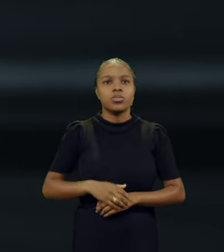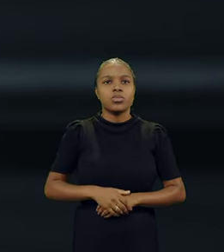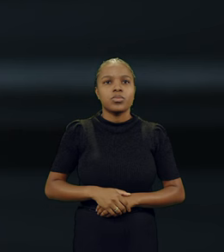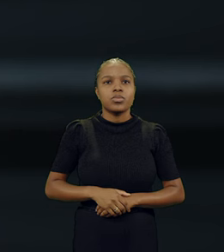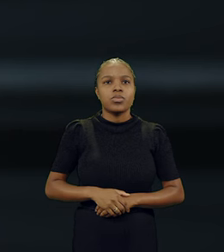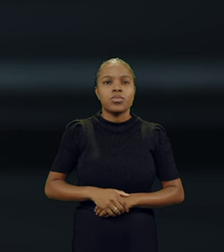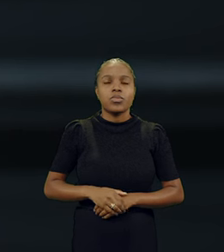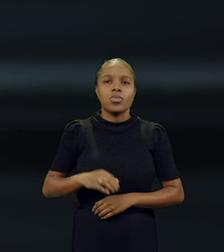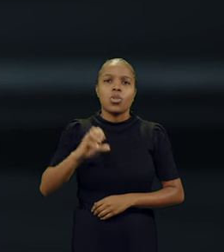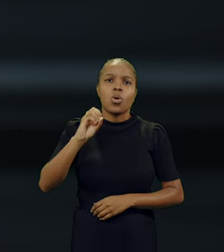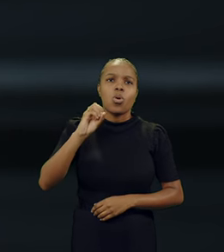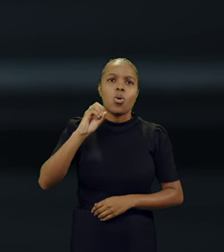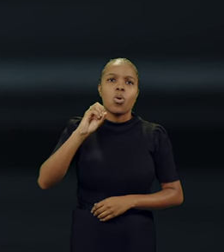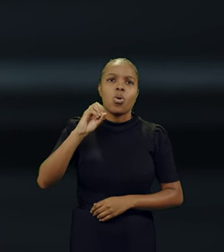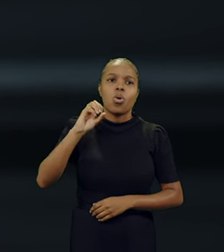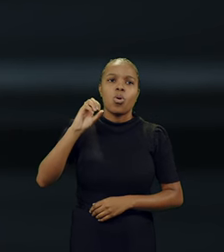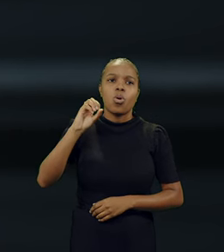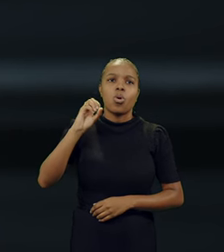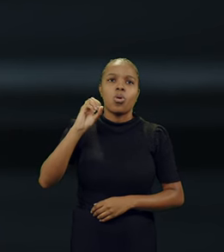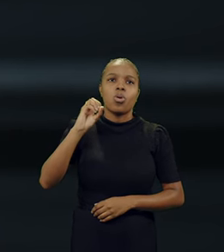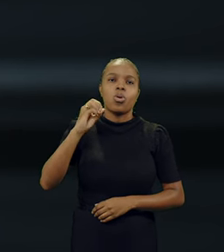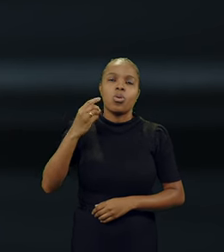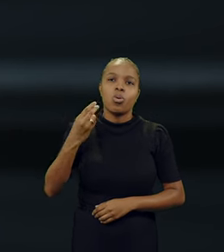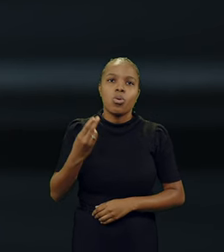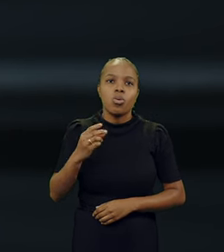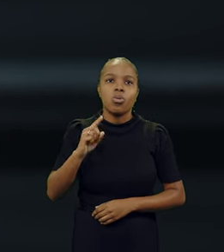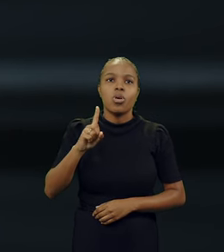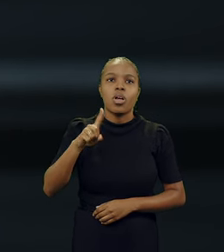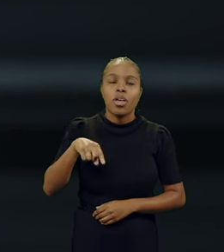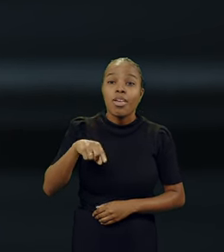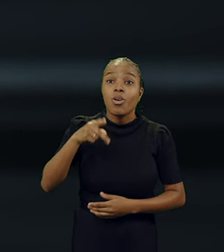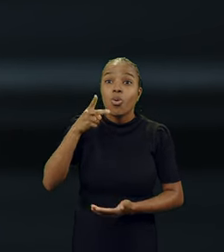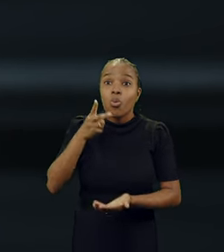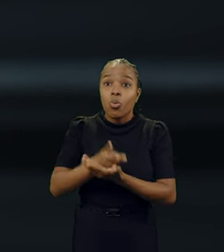Ou é e continuará sendo.